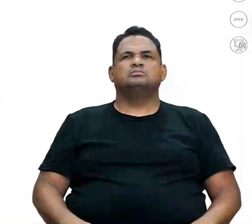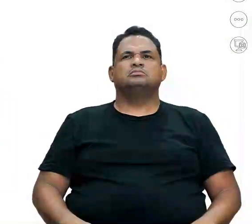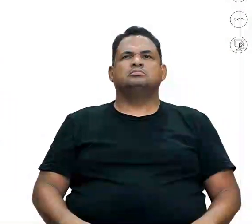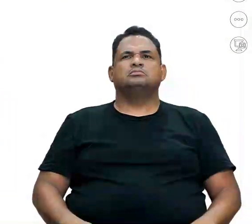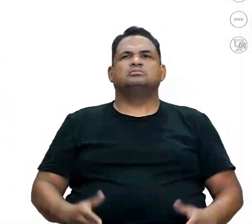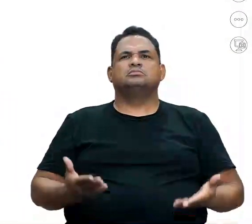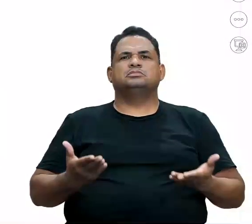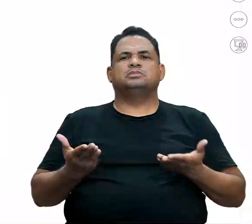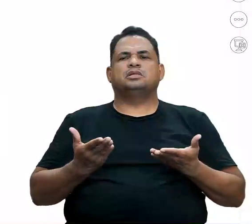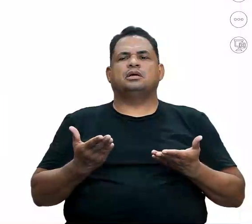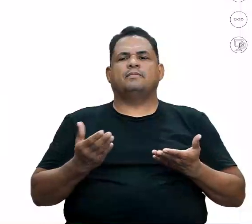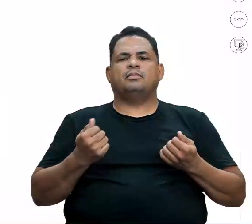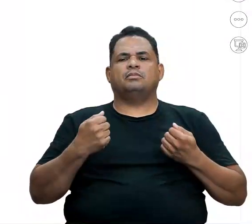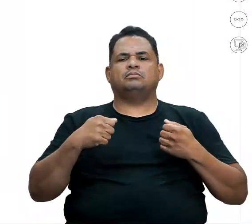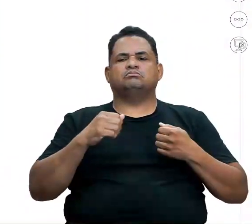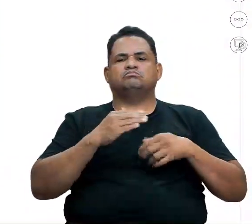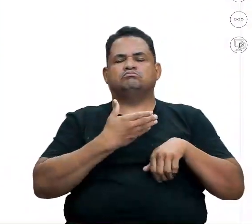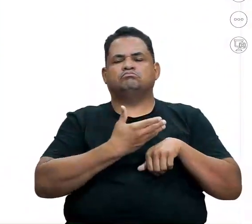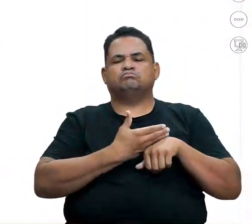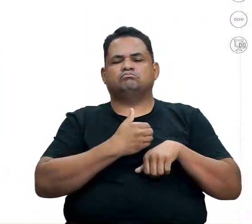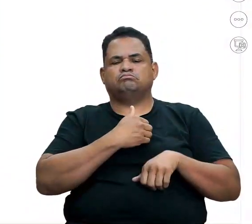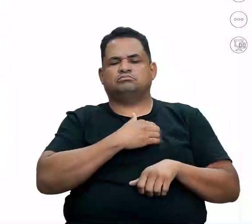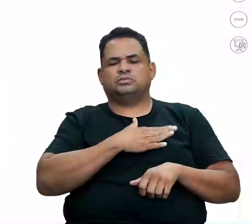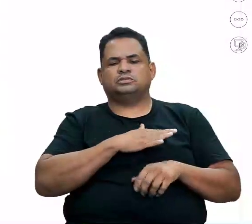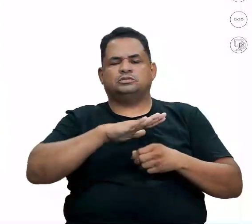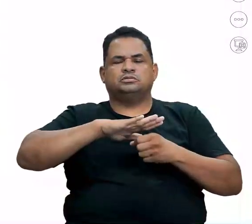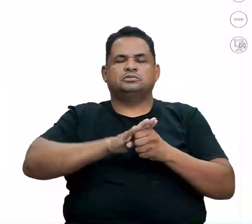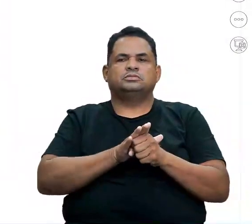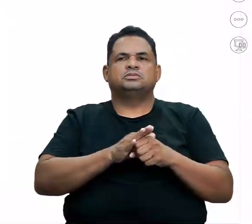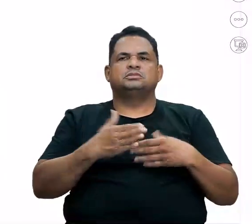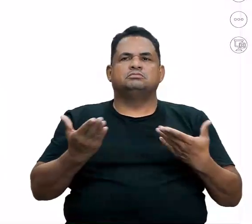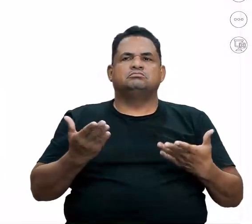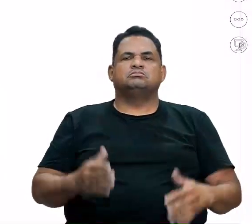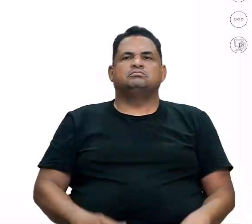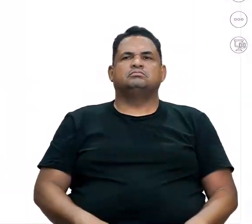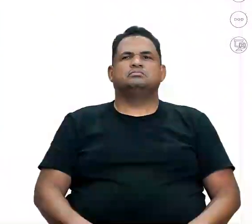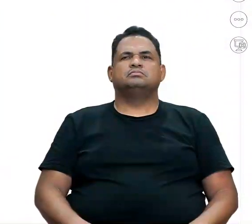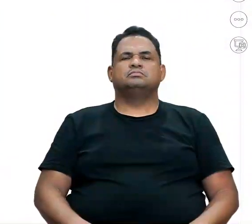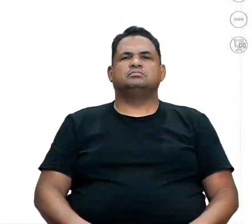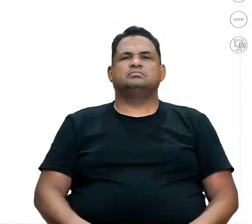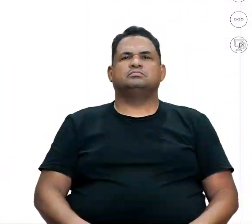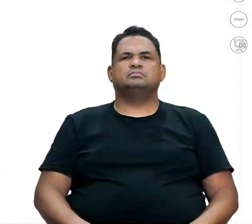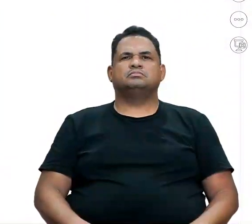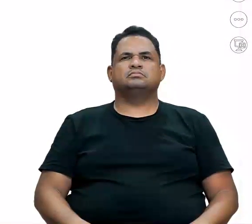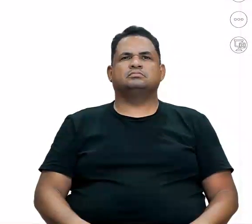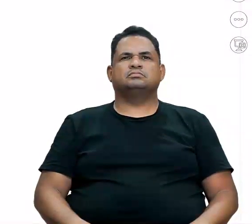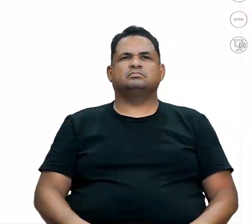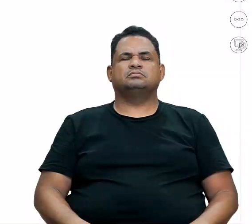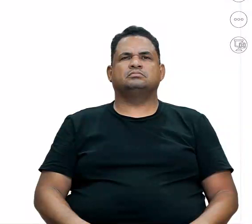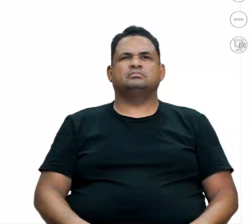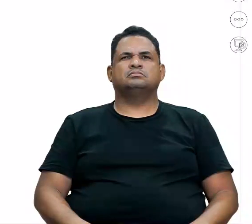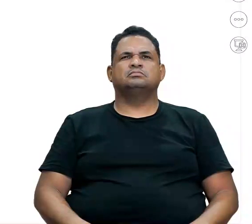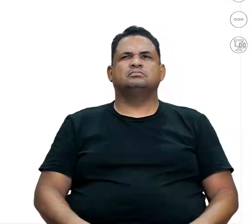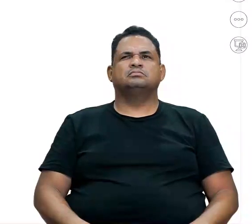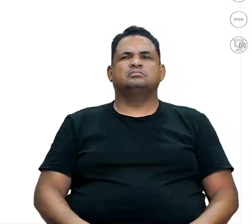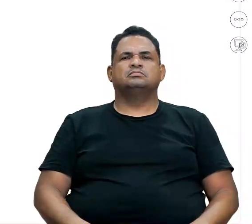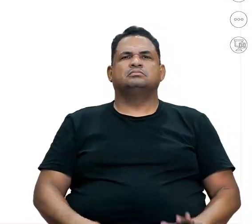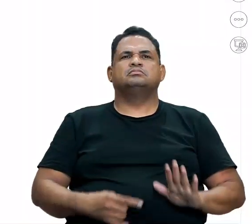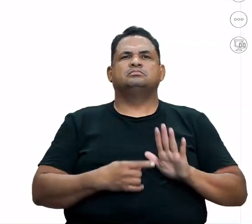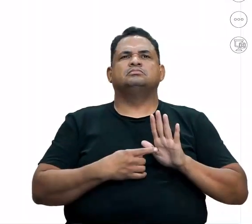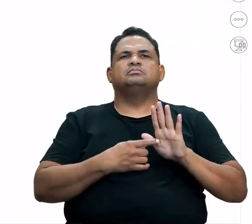ações de preconceito e de discriminação, né? Tá certo? Então, aqui a gente trouxe